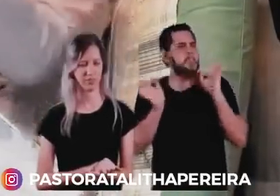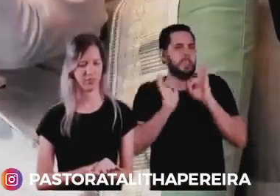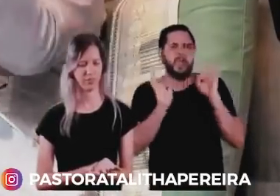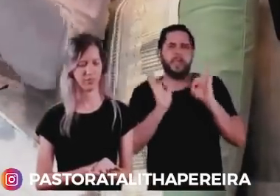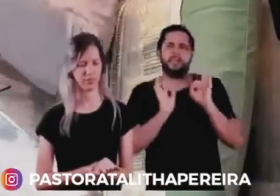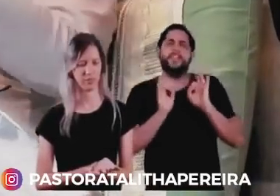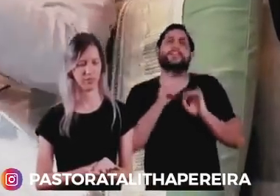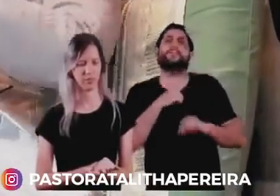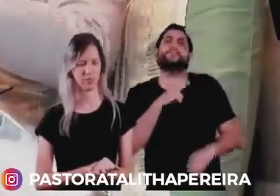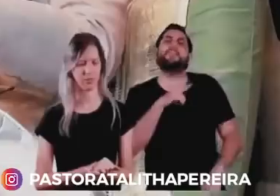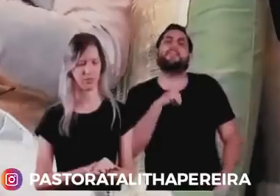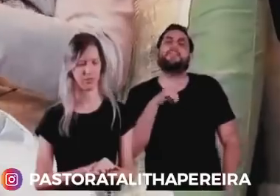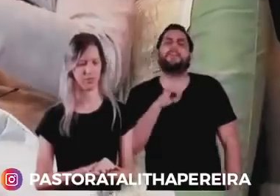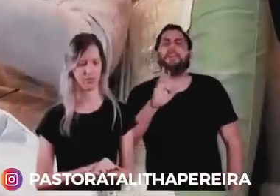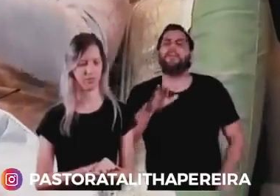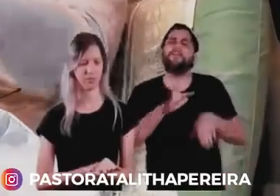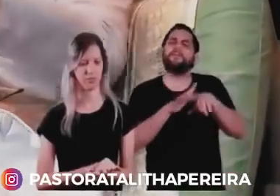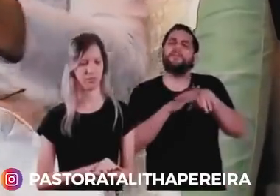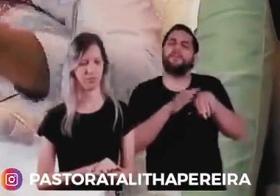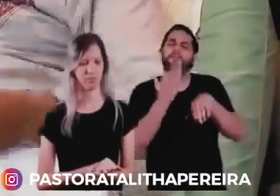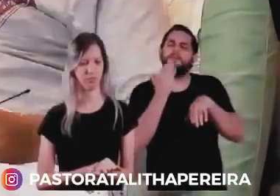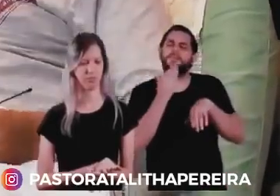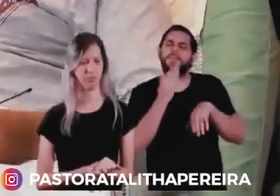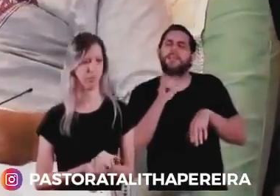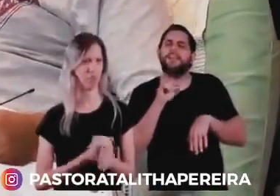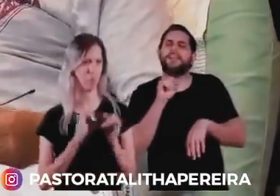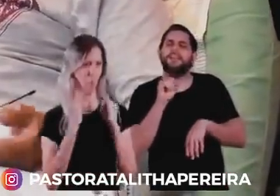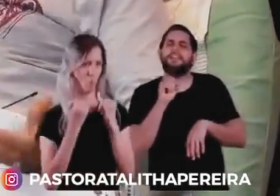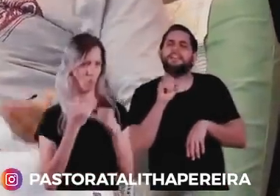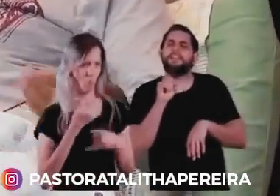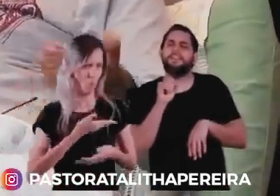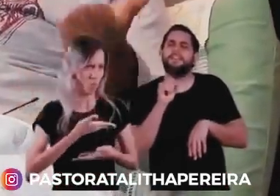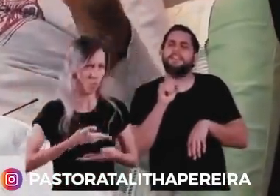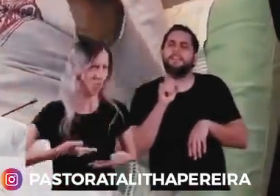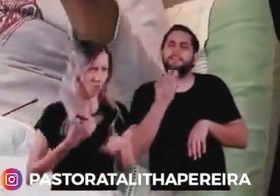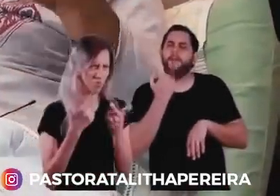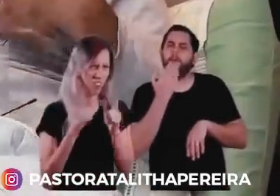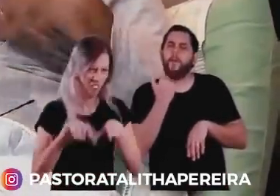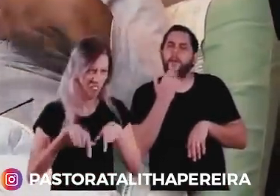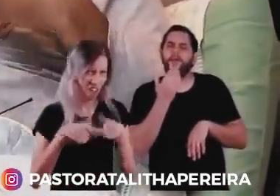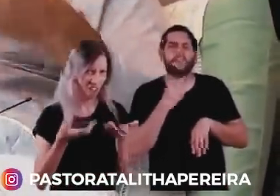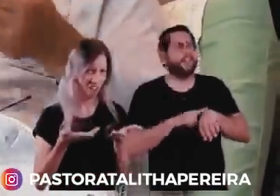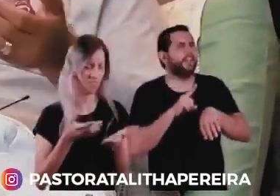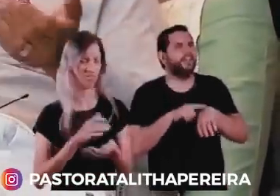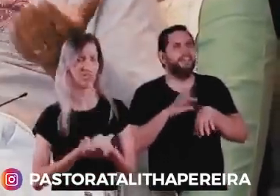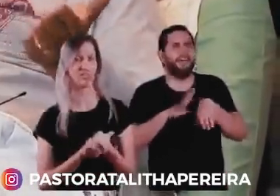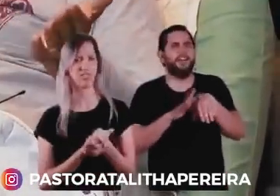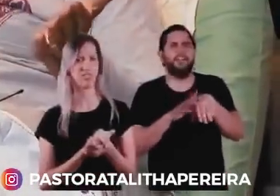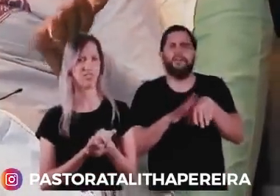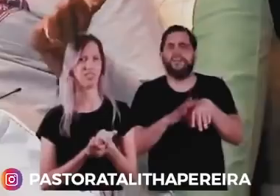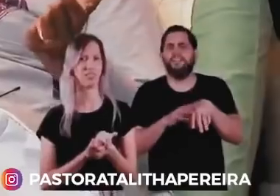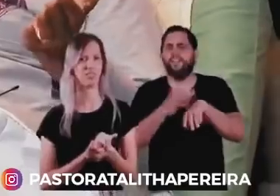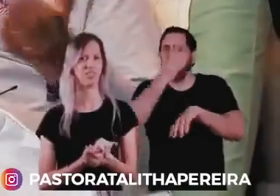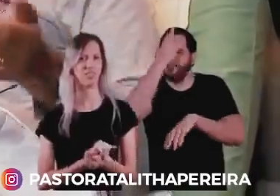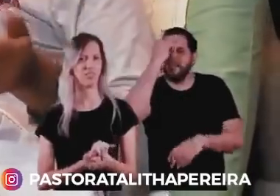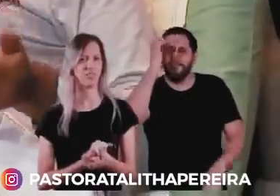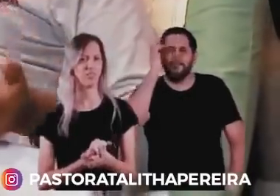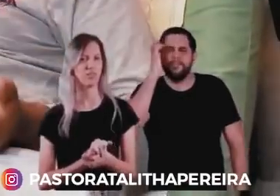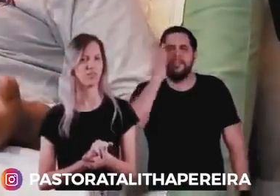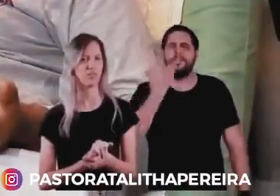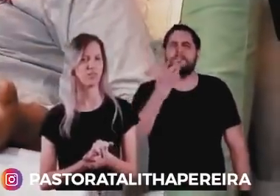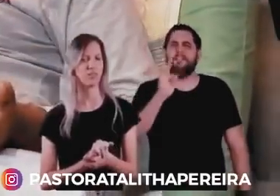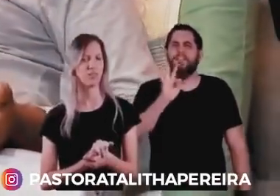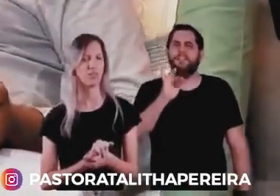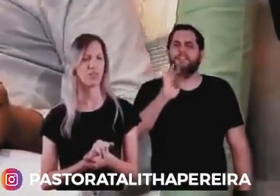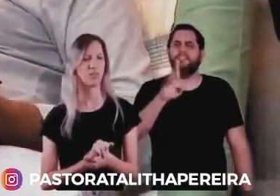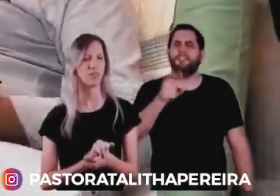Como é o nome daquela doença que a pessoa precisa Fastio? Comer o tempo todo? Tem uma doença aí, eu acho que é tiroide,